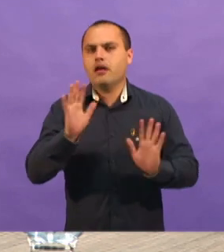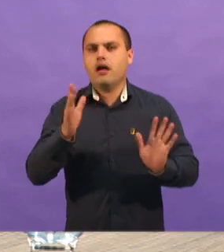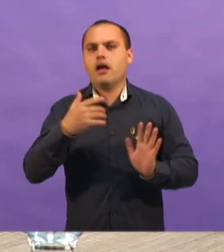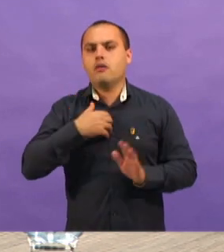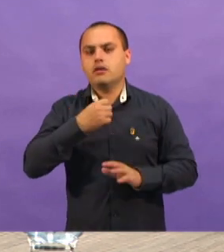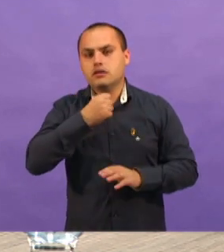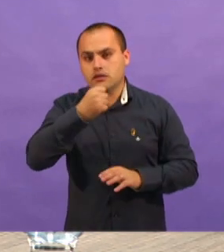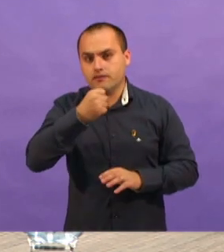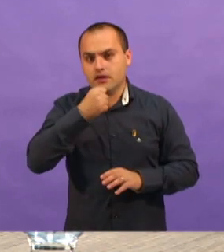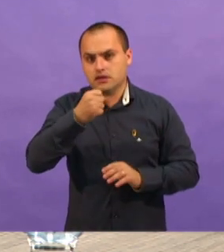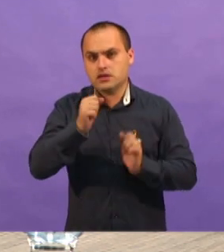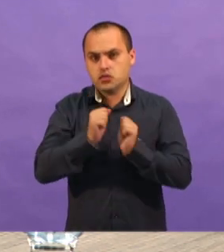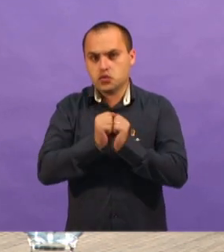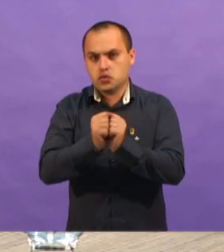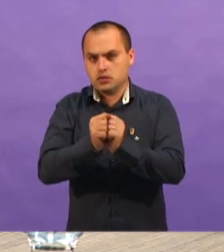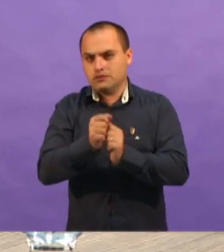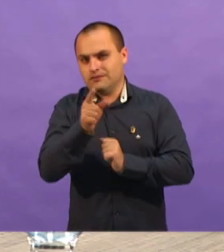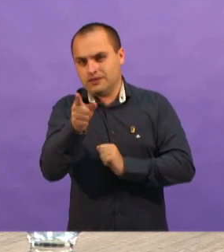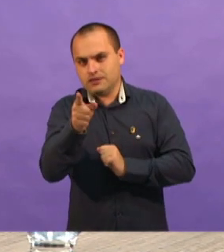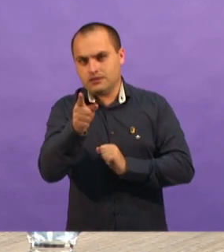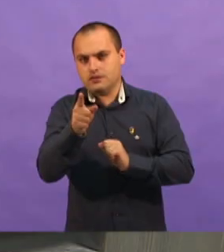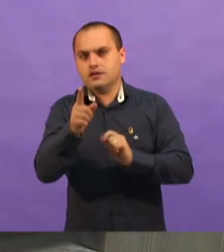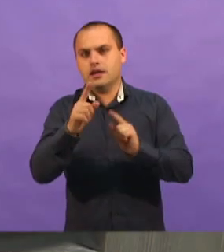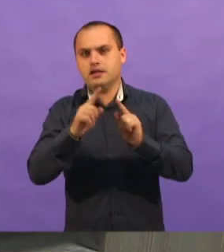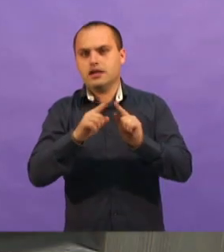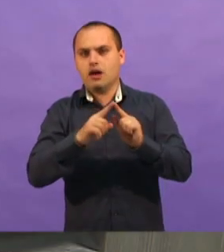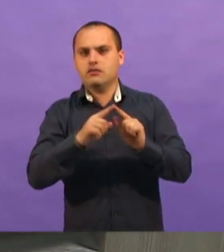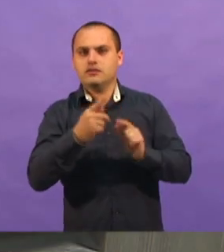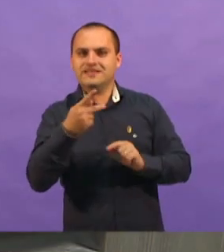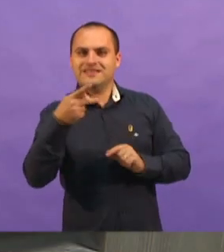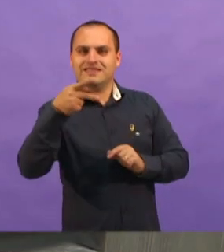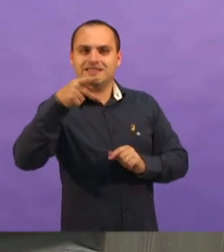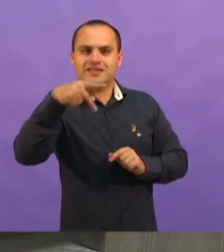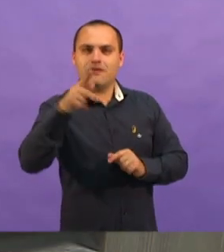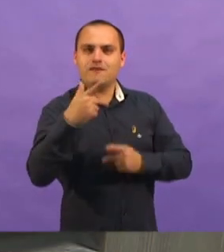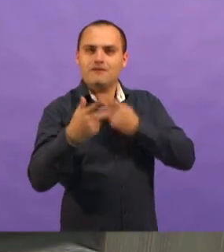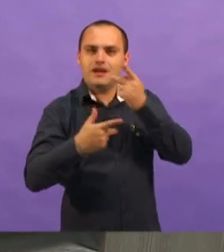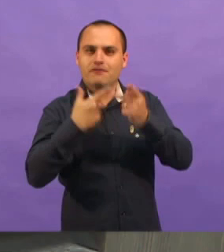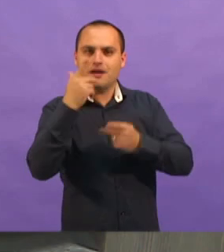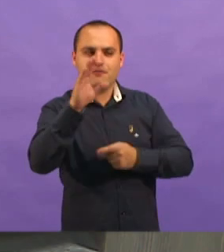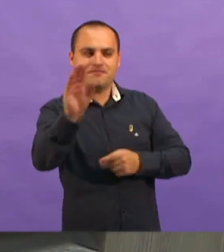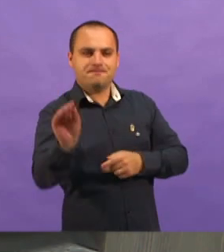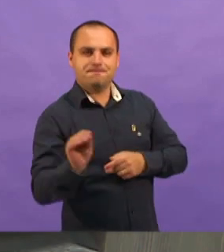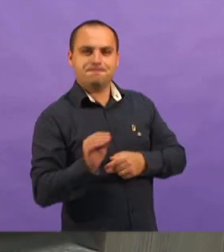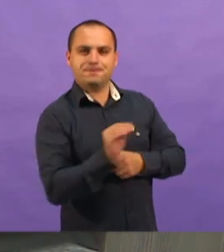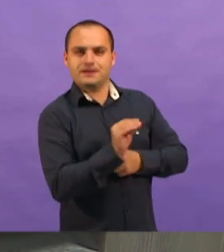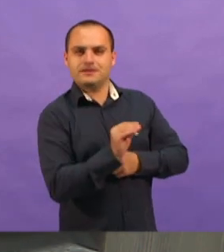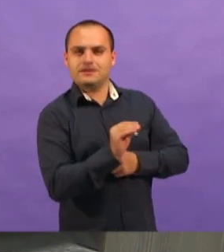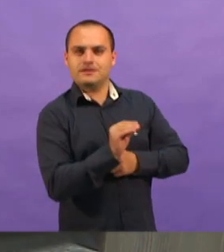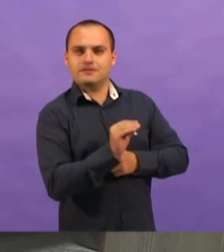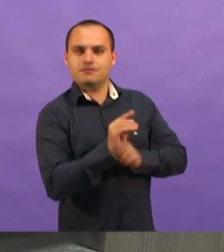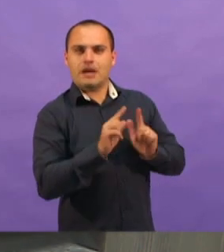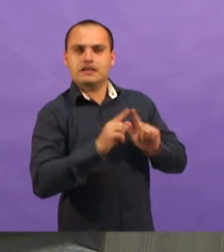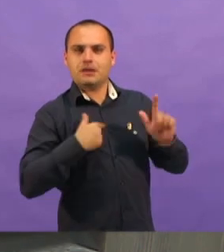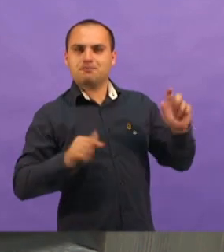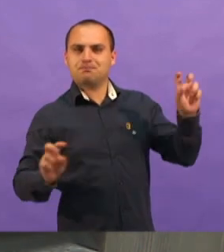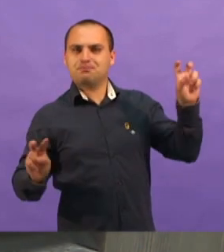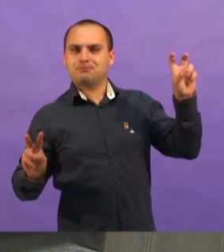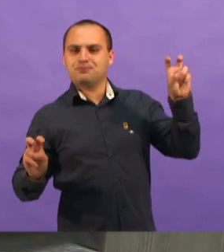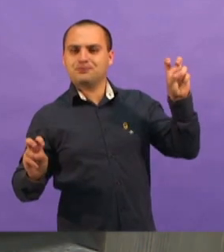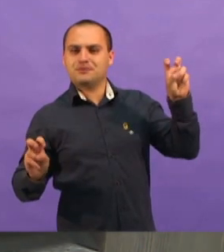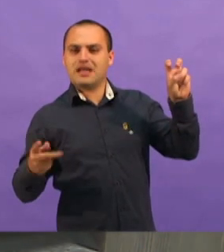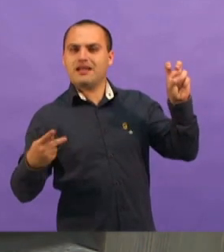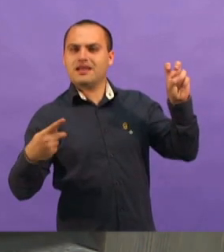o teu depoimento no artigo meu, mas eu não cito, eu te cito apenas como um apelido, mas eu não cito o teu nome completo, a data que